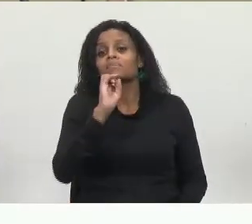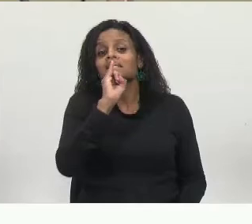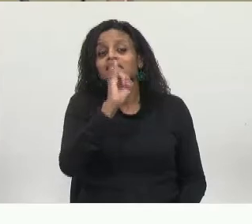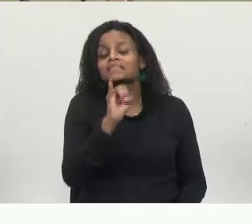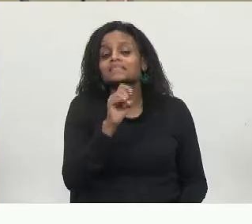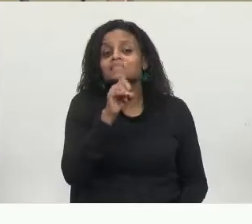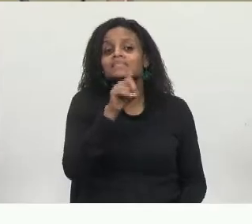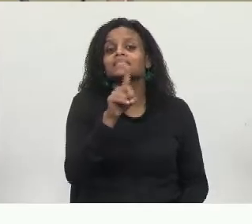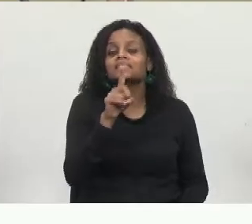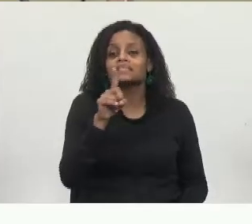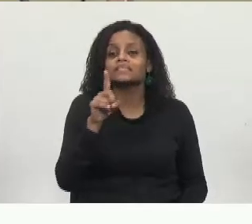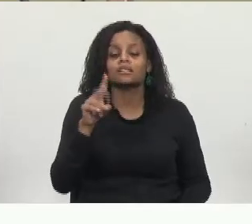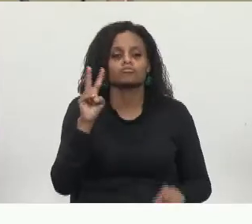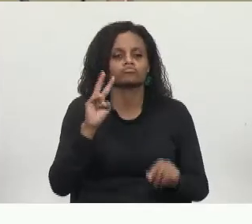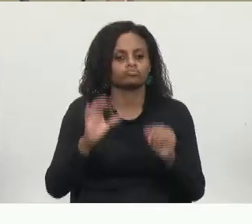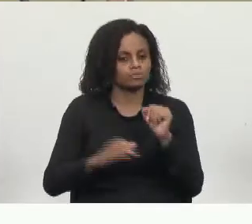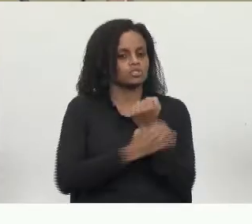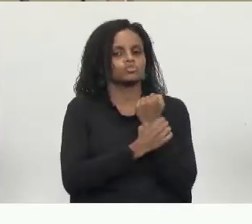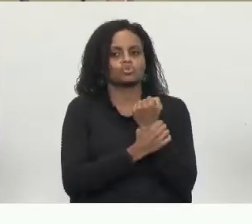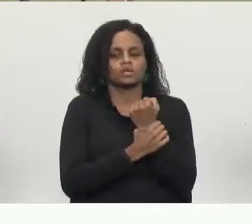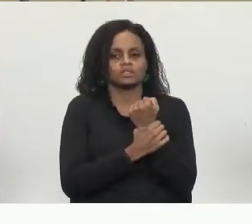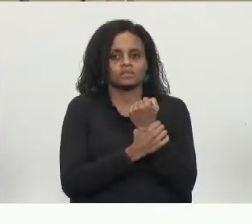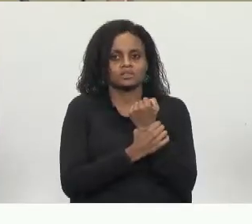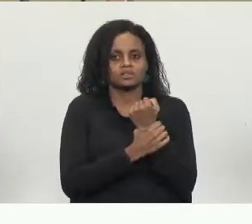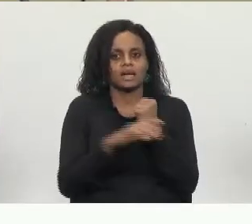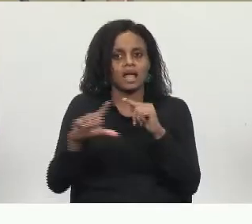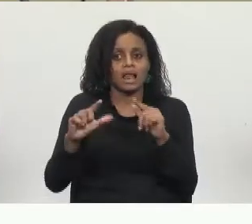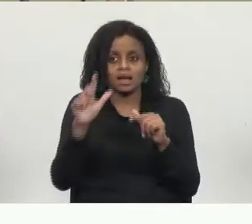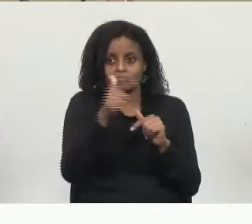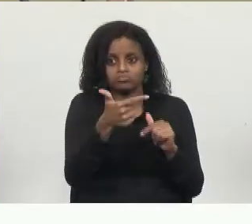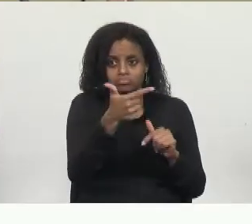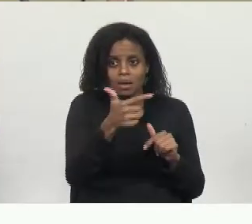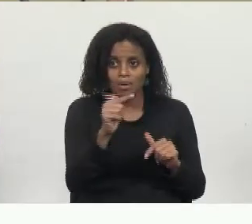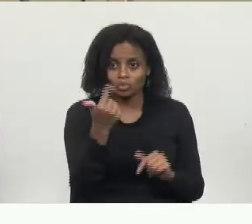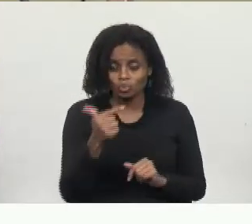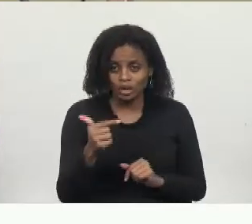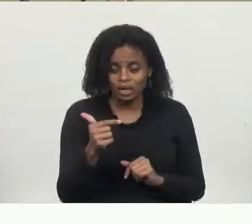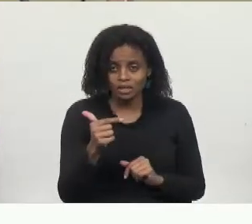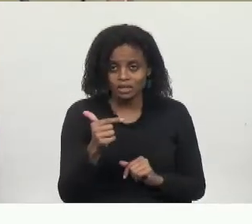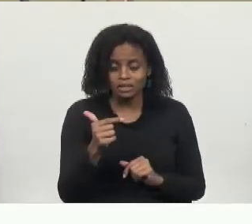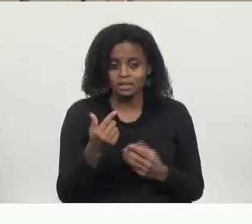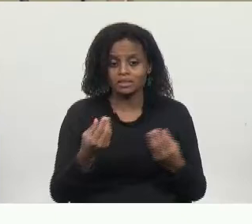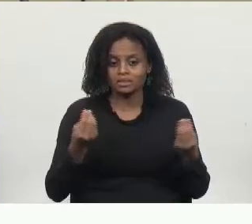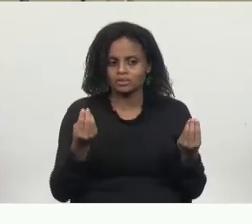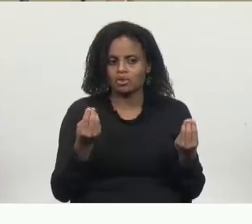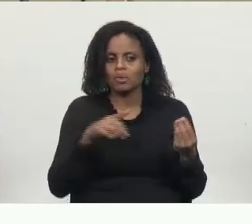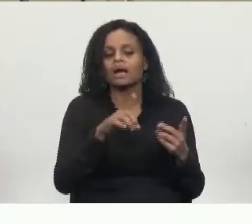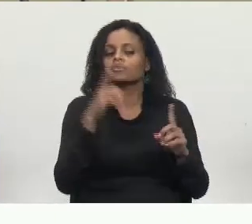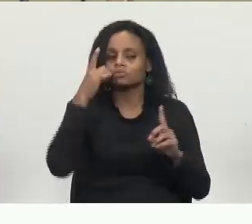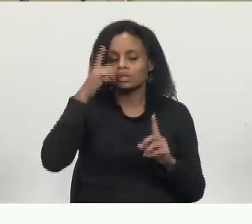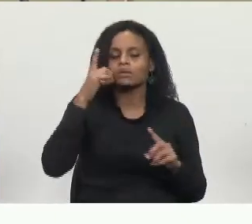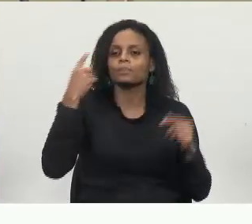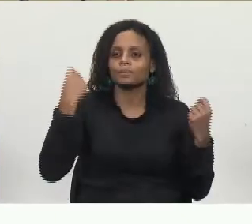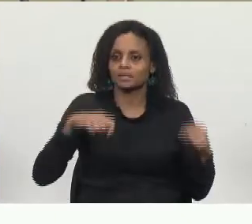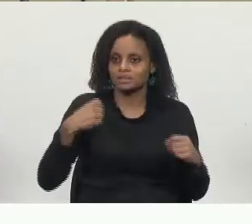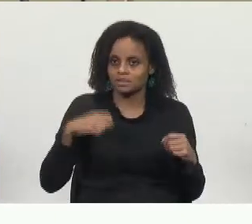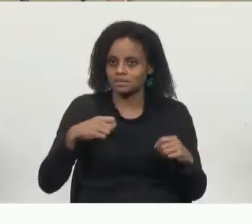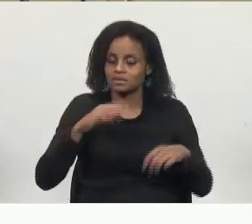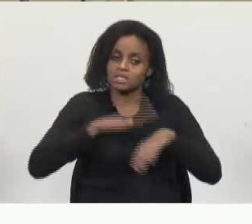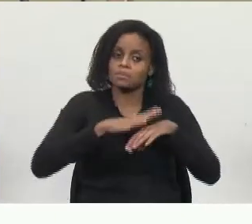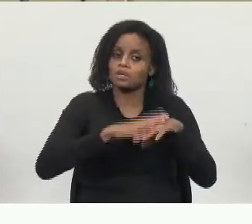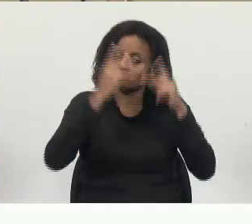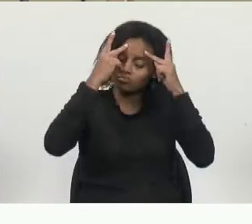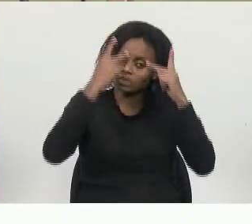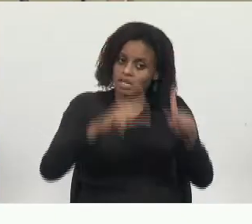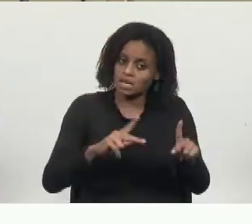por algum motivo, não nos dê esta segurança, essa tranquilidade, então o deputado aí sim fica a cargo dele